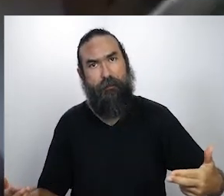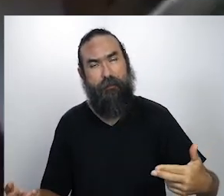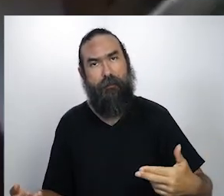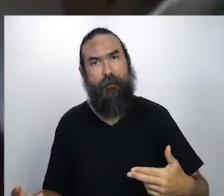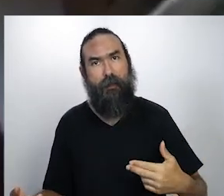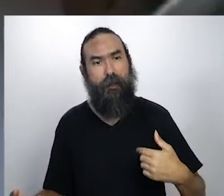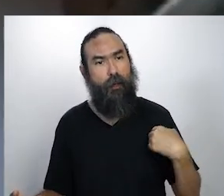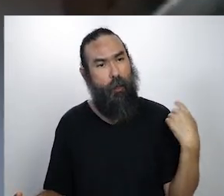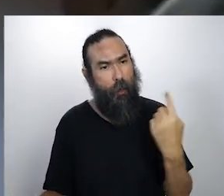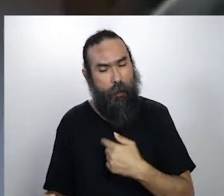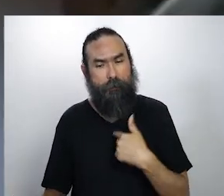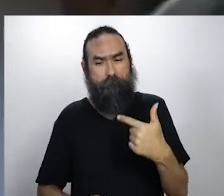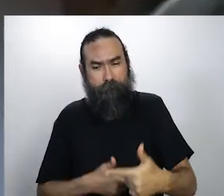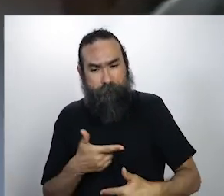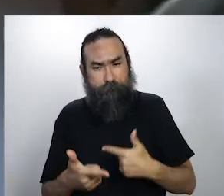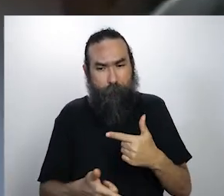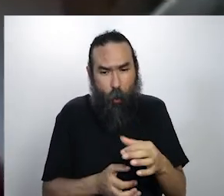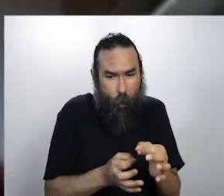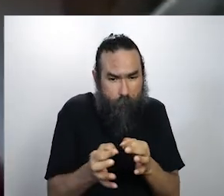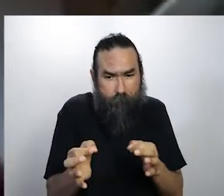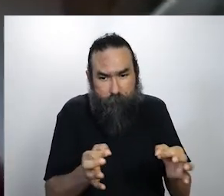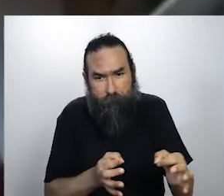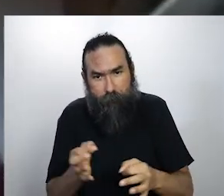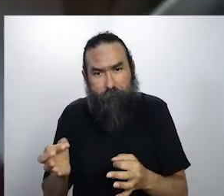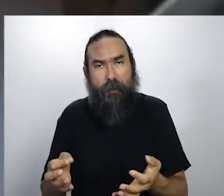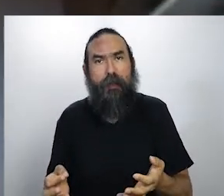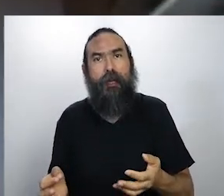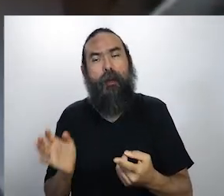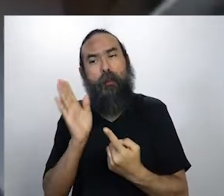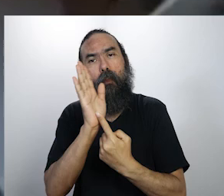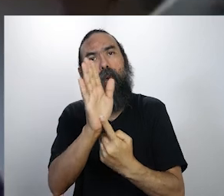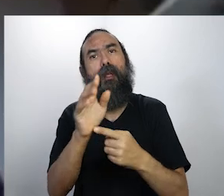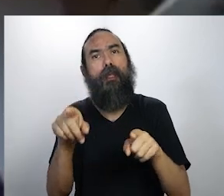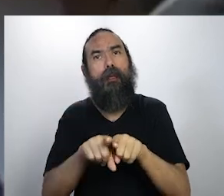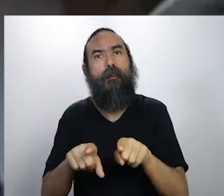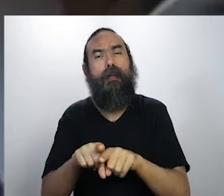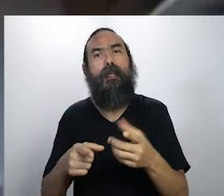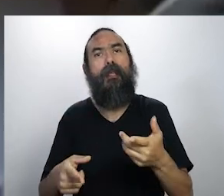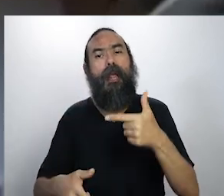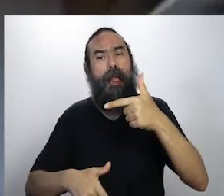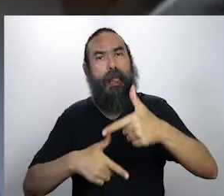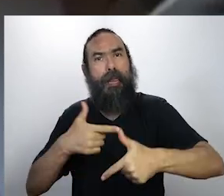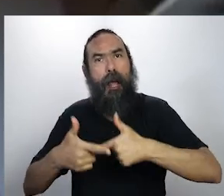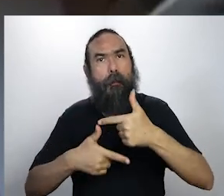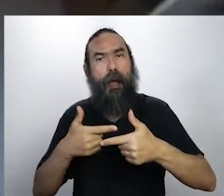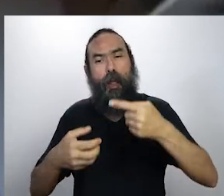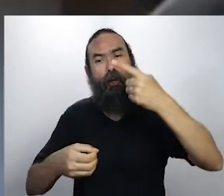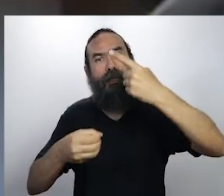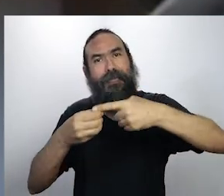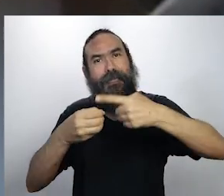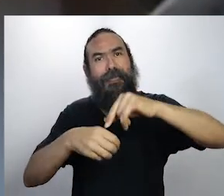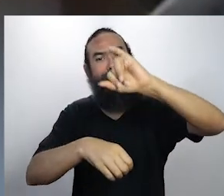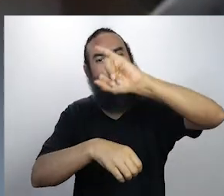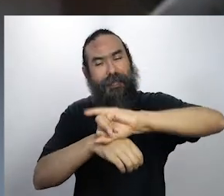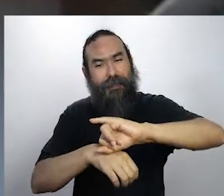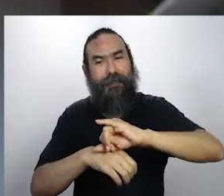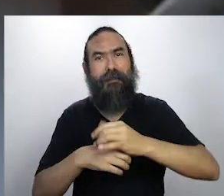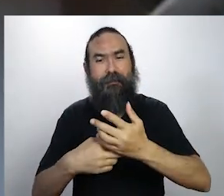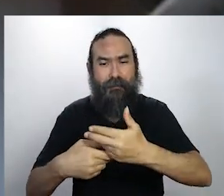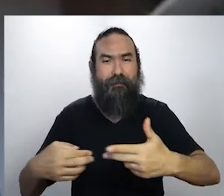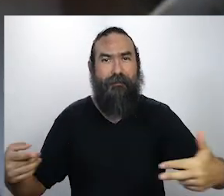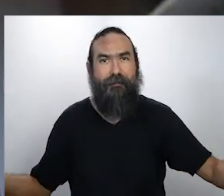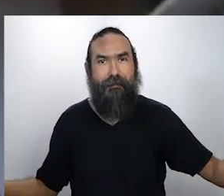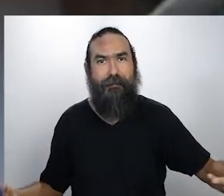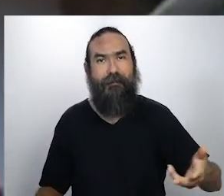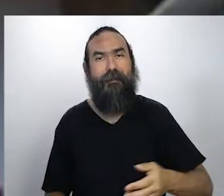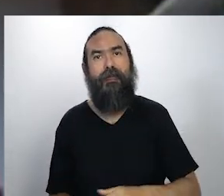nesses saberes, nos ofícios, aí nos ofícios urbanos, né? Que é um pouco o recorte do museu, né? Então, o acervo do museu